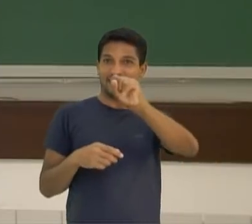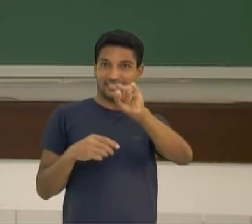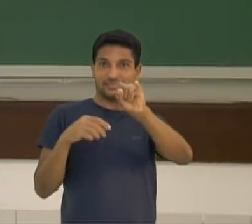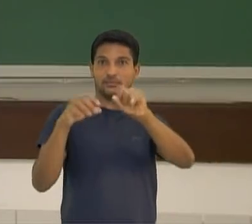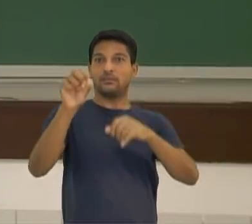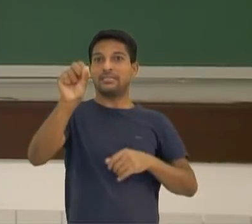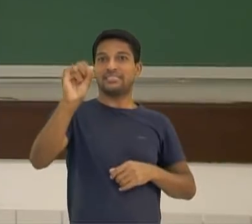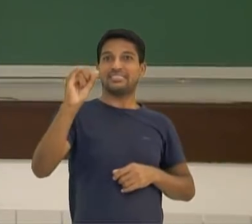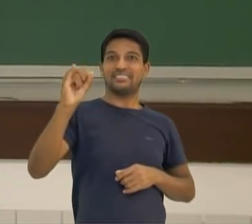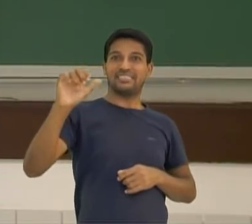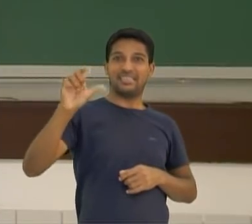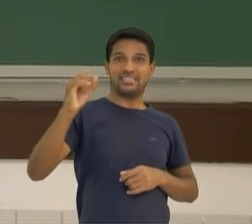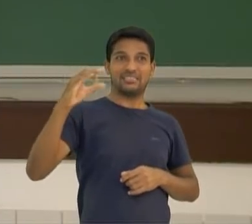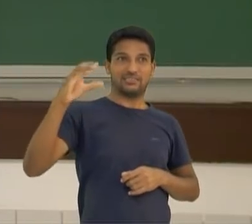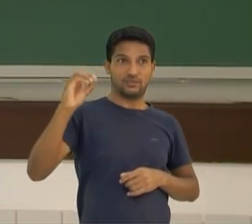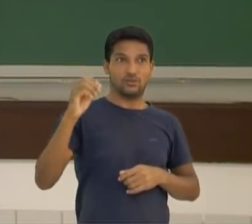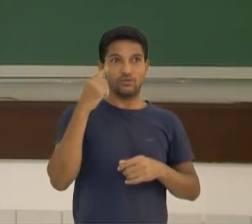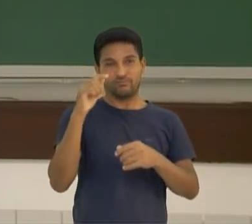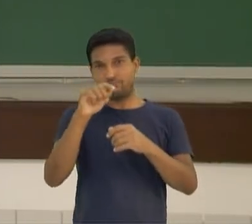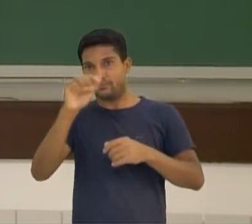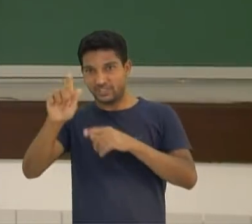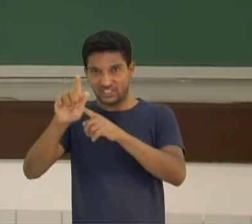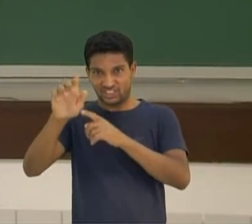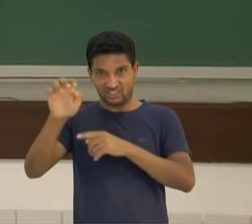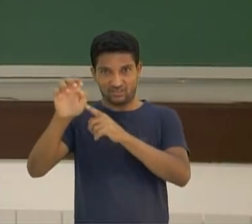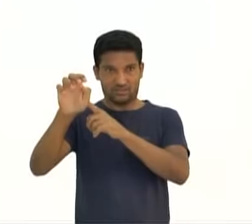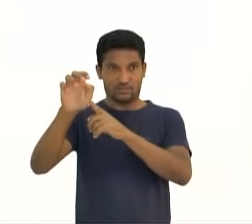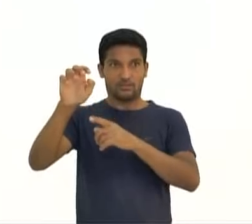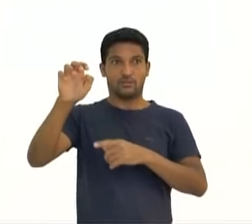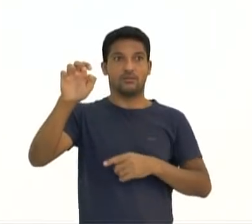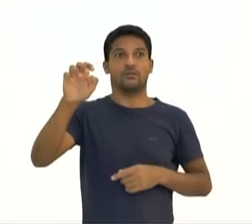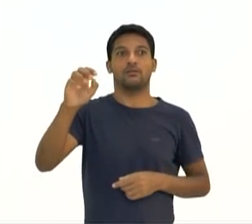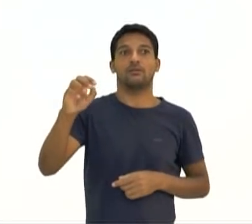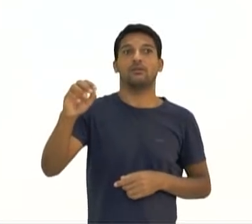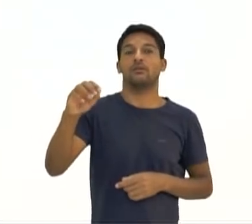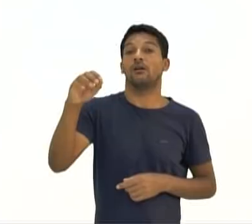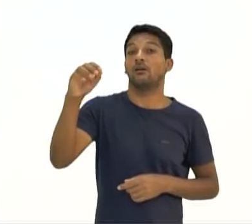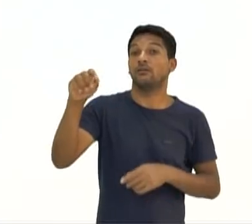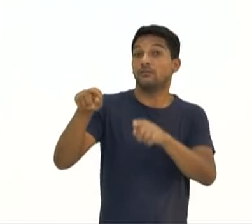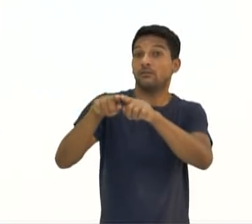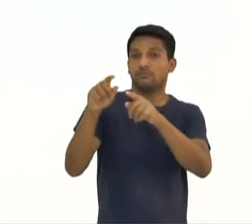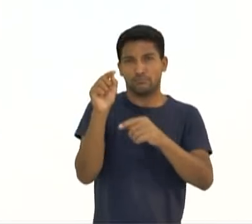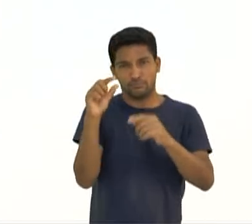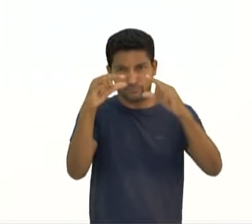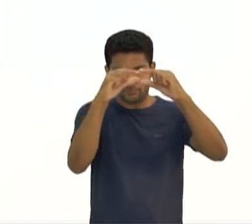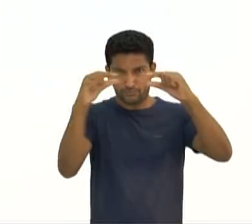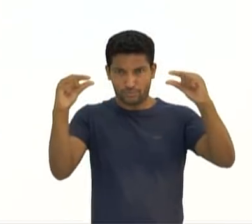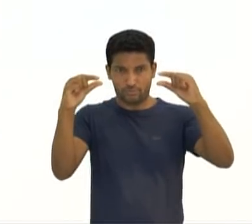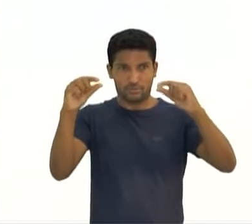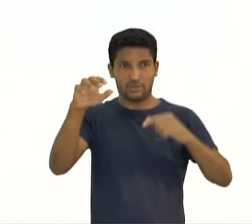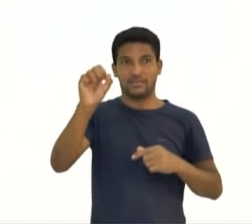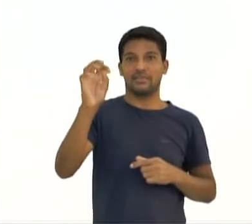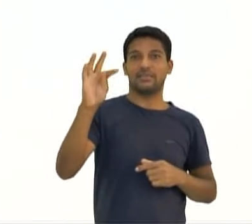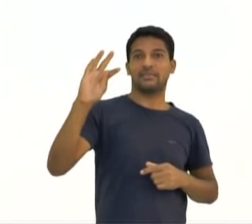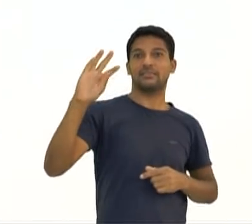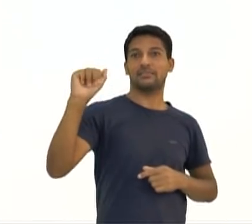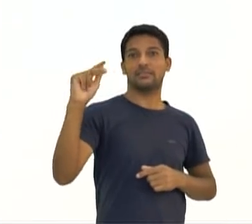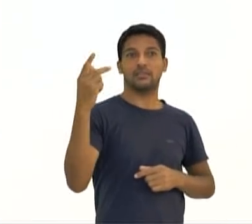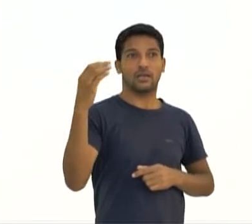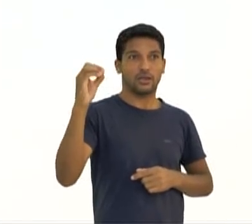o germânio, né? O estanho, o chumbo e o fleróvio,